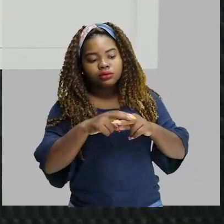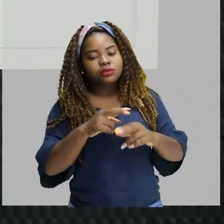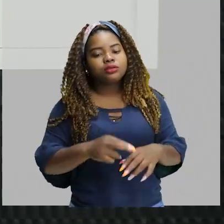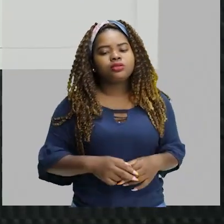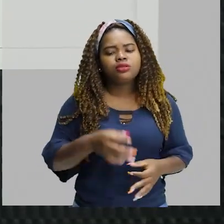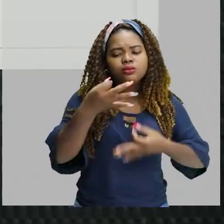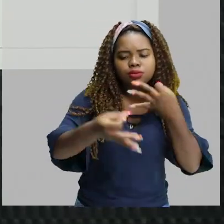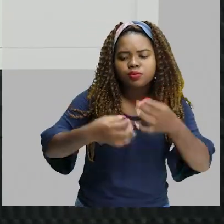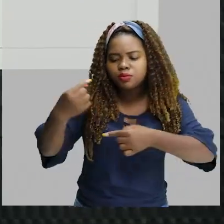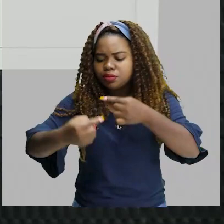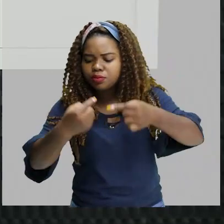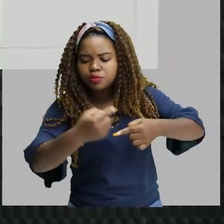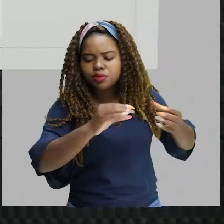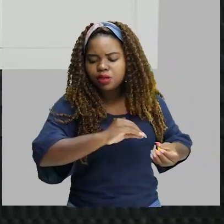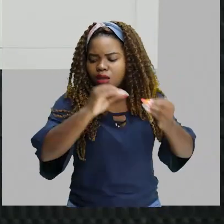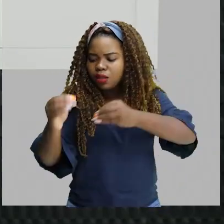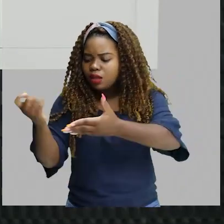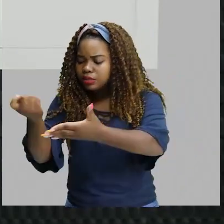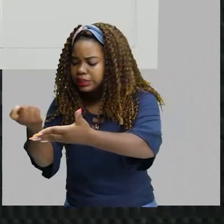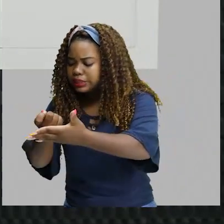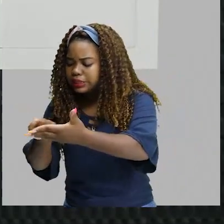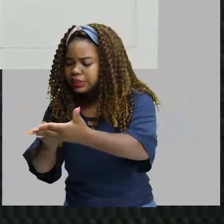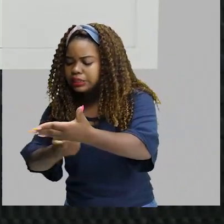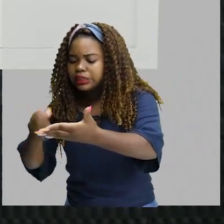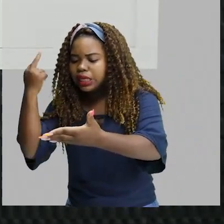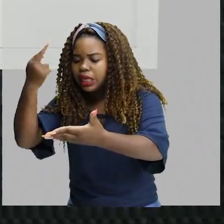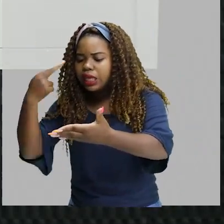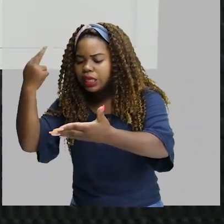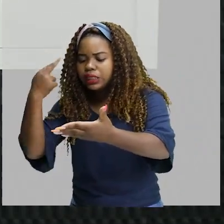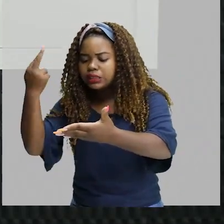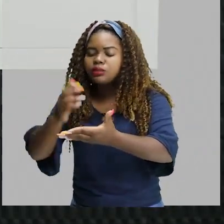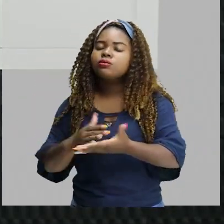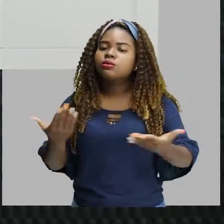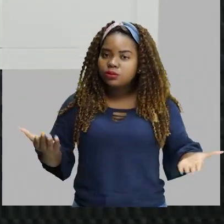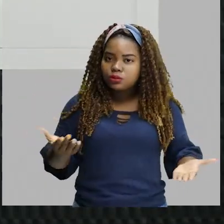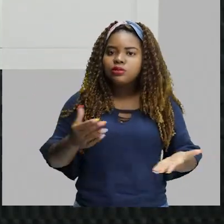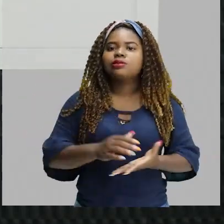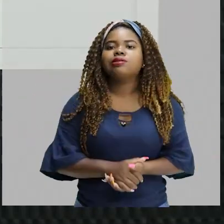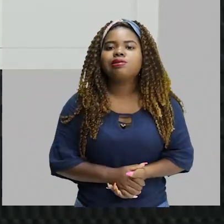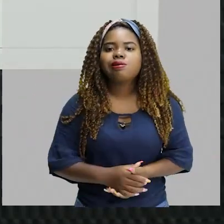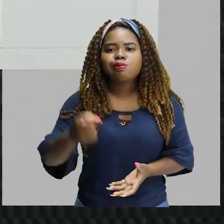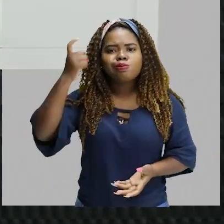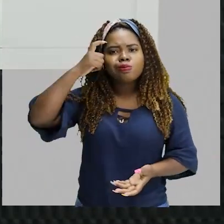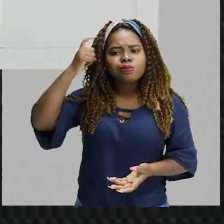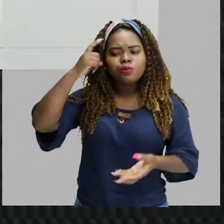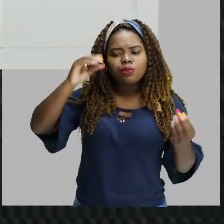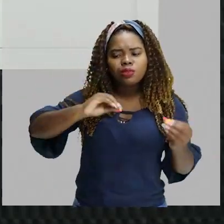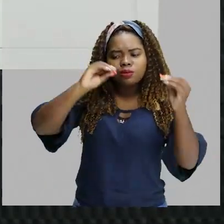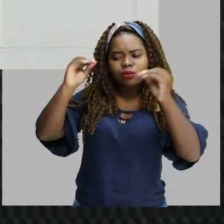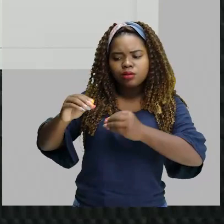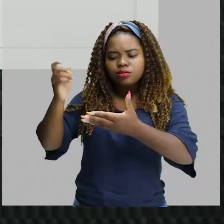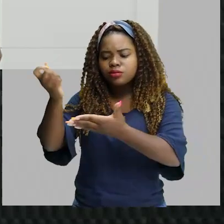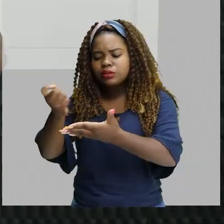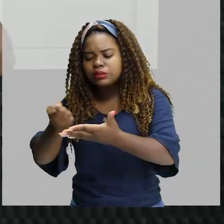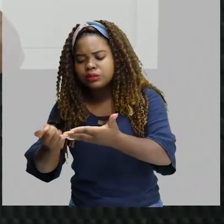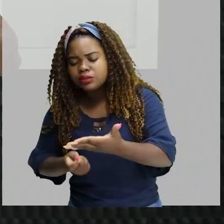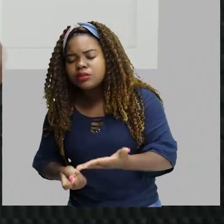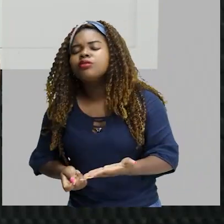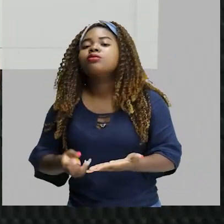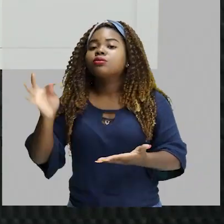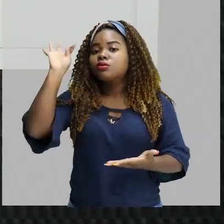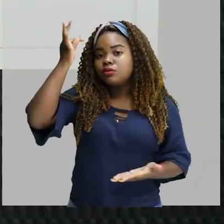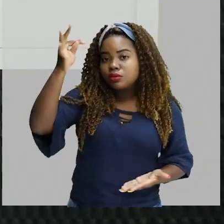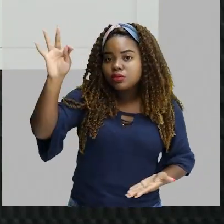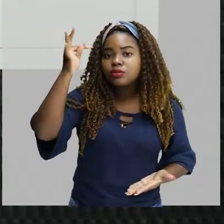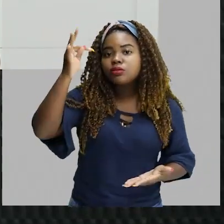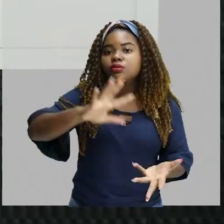forma como Platão fosse apresentar o mundo das ideias, ou o seu pensamento sobre o mundo das ideias, ou a sua teoria